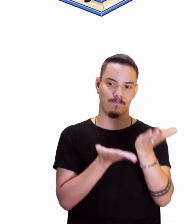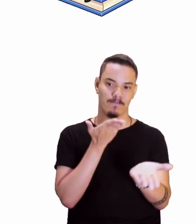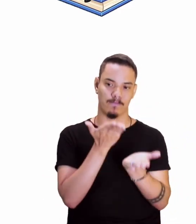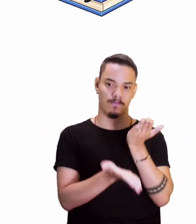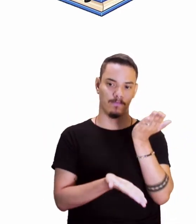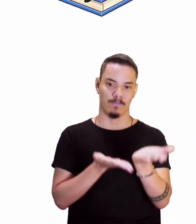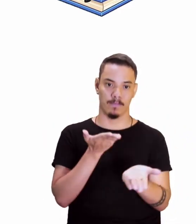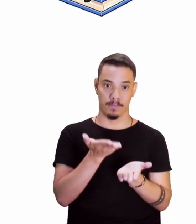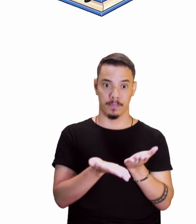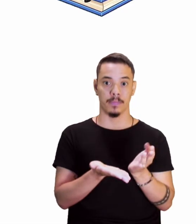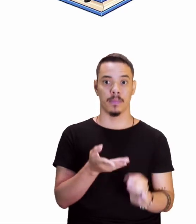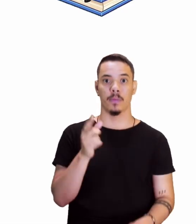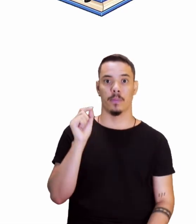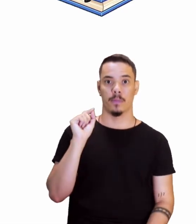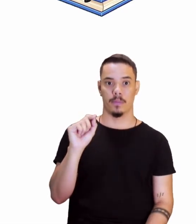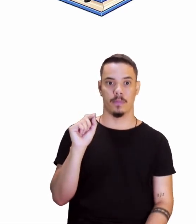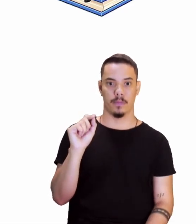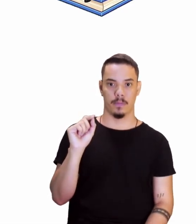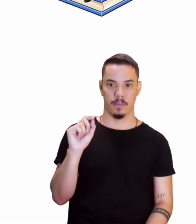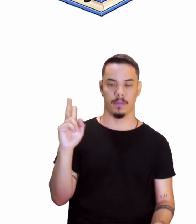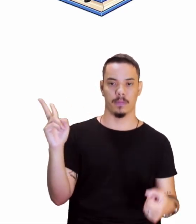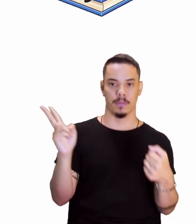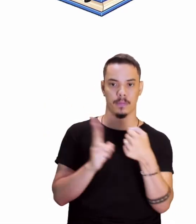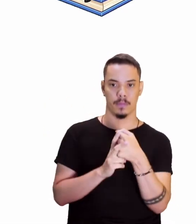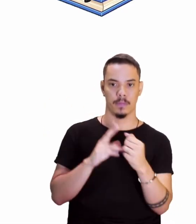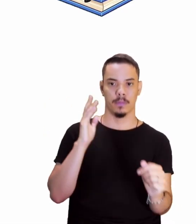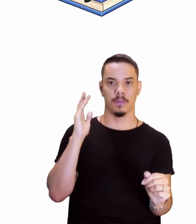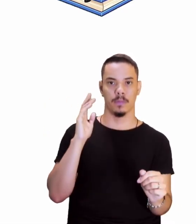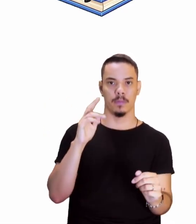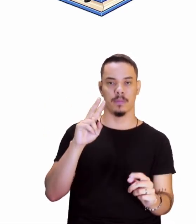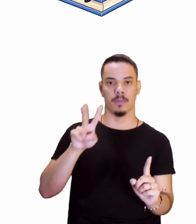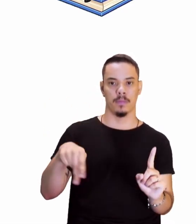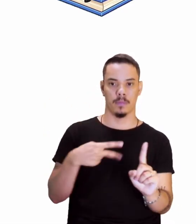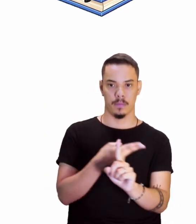amparar. Ele vai ser, ó, verbo transitivo